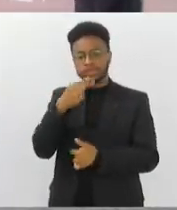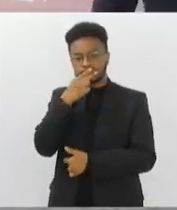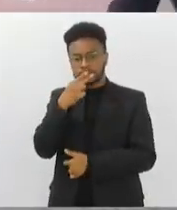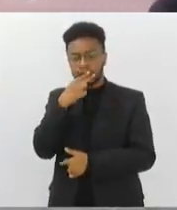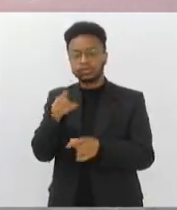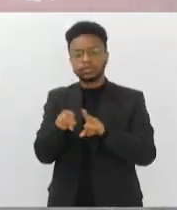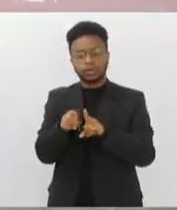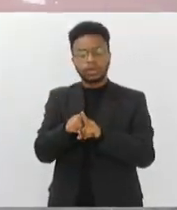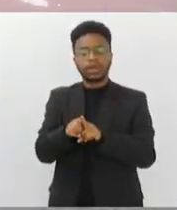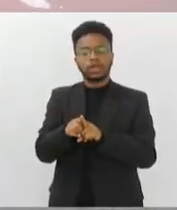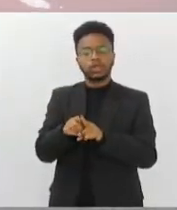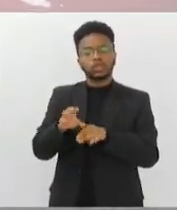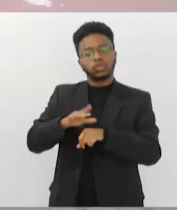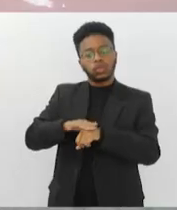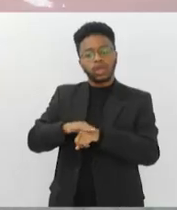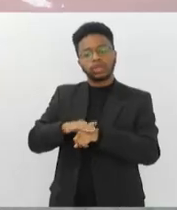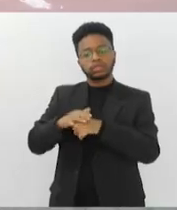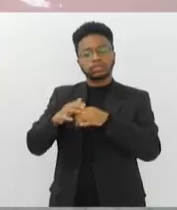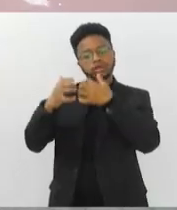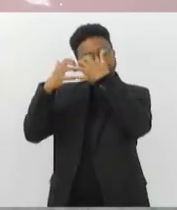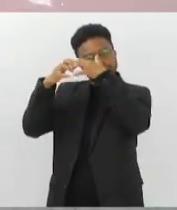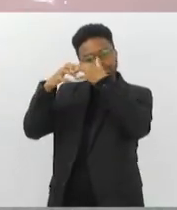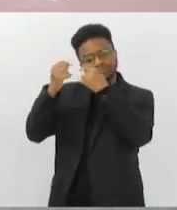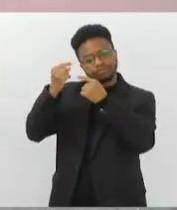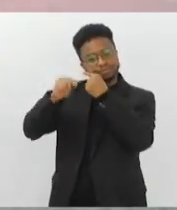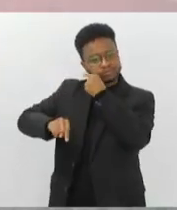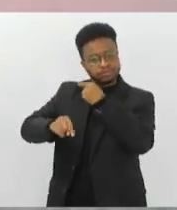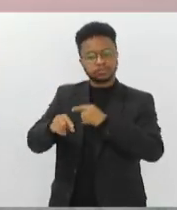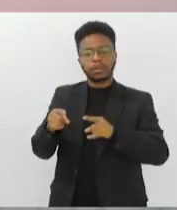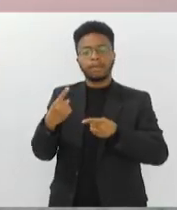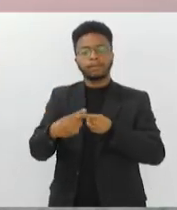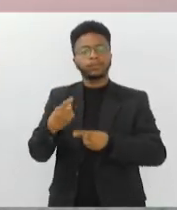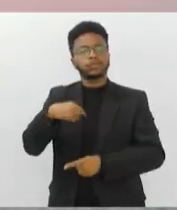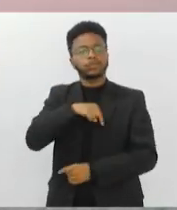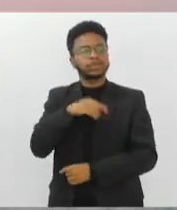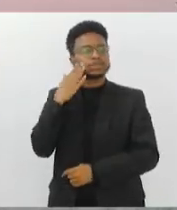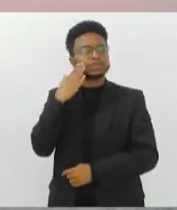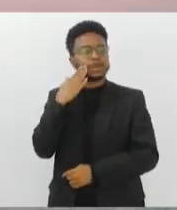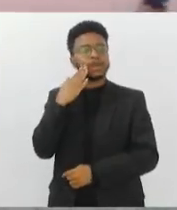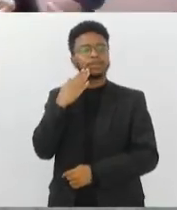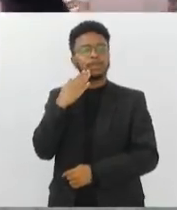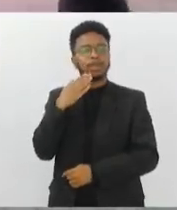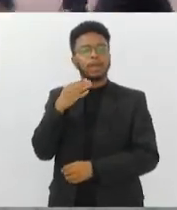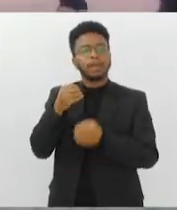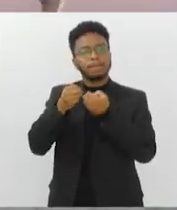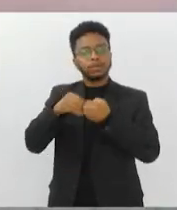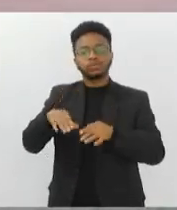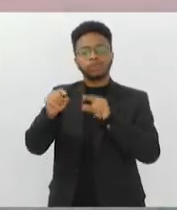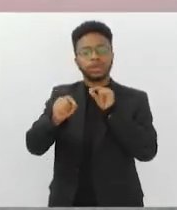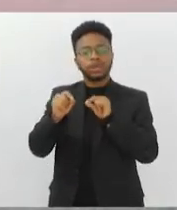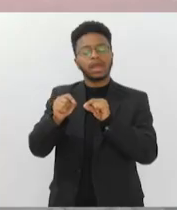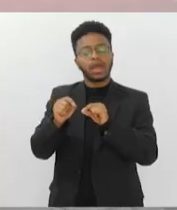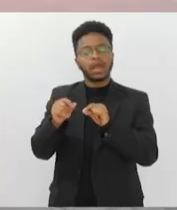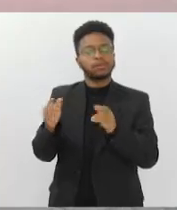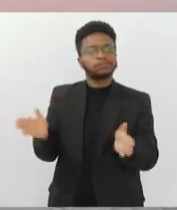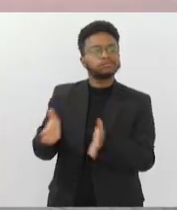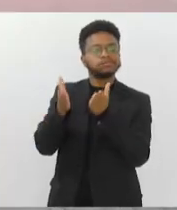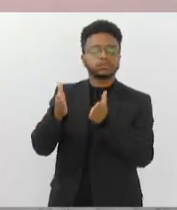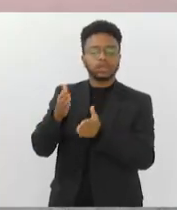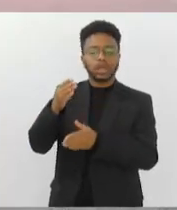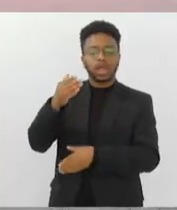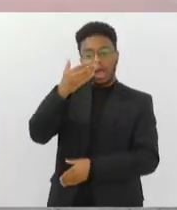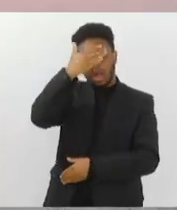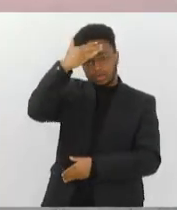doenças neurodegenerativas. Hoje em dia a gente sabe que o tabagismo é muito ruim para desenvolver o Alzheimer, o Parkinson,